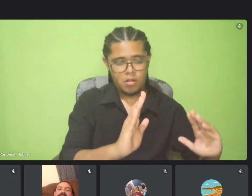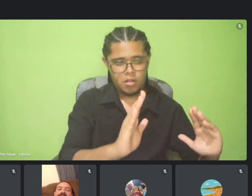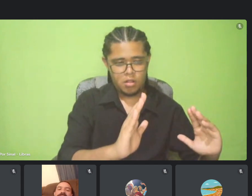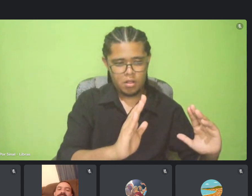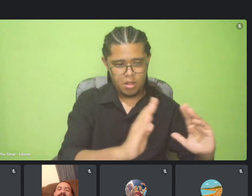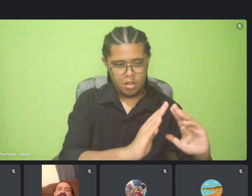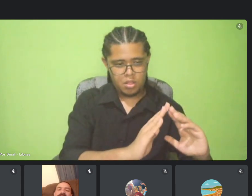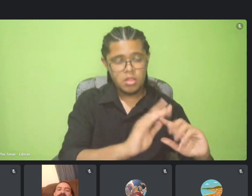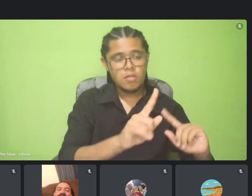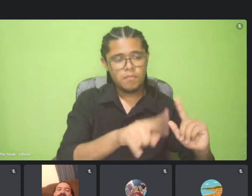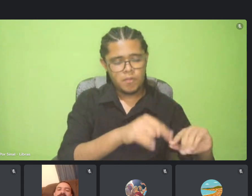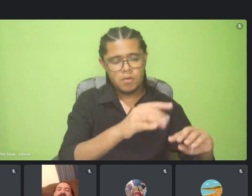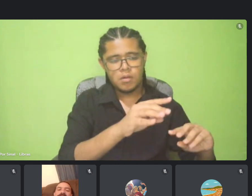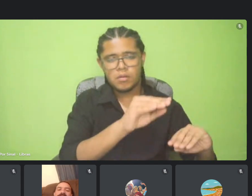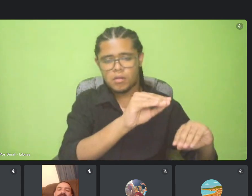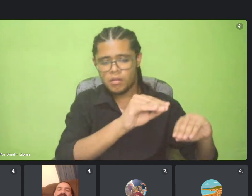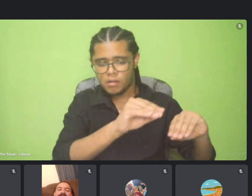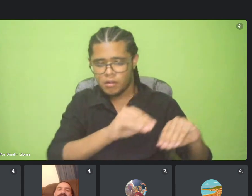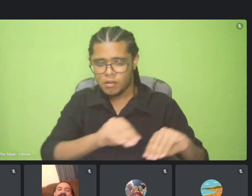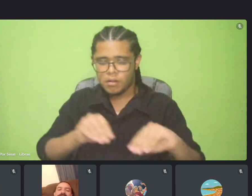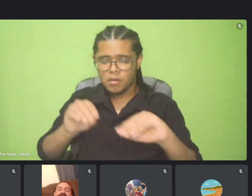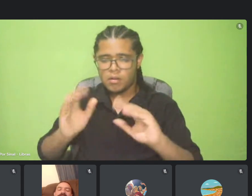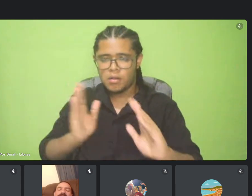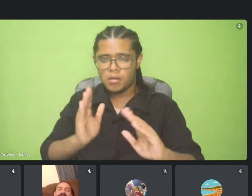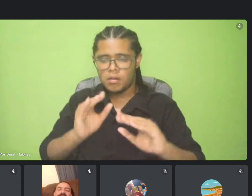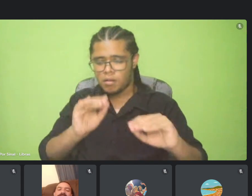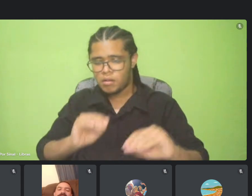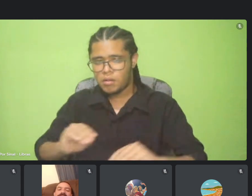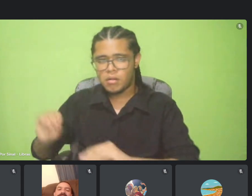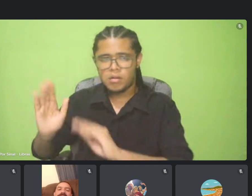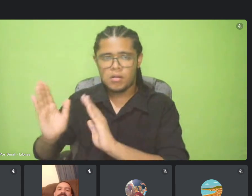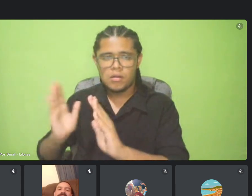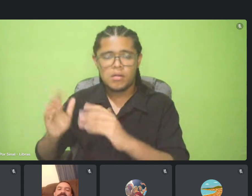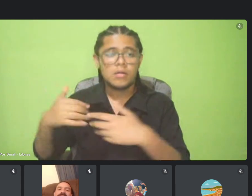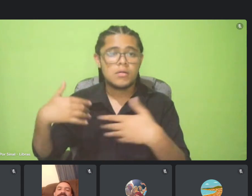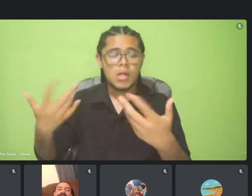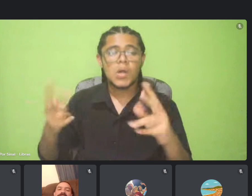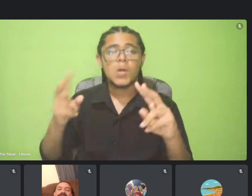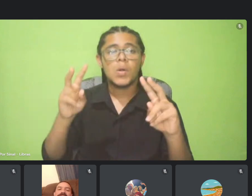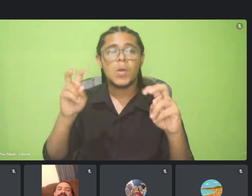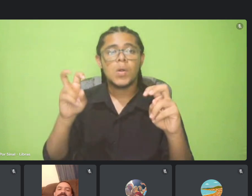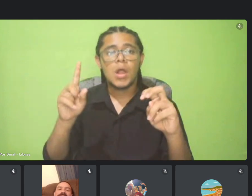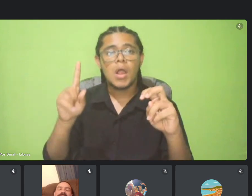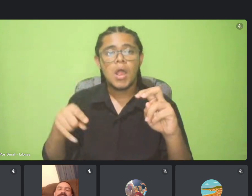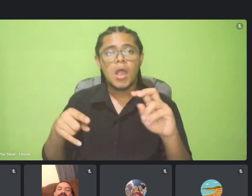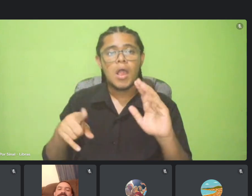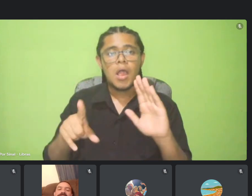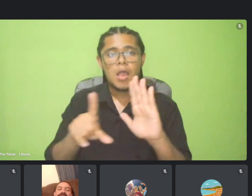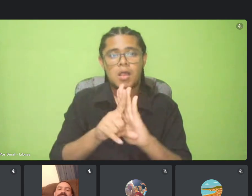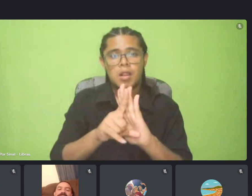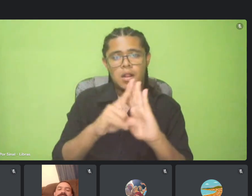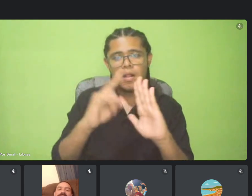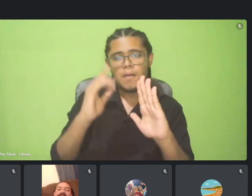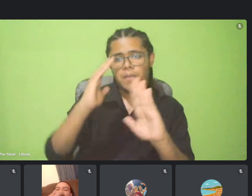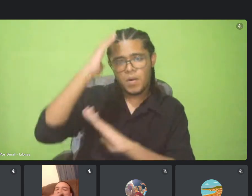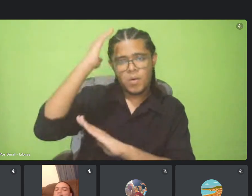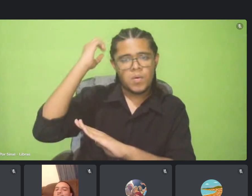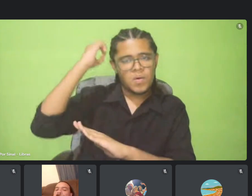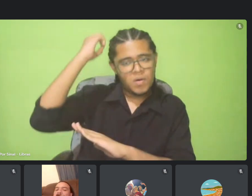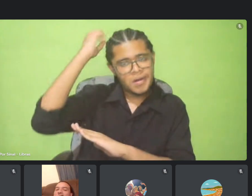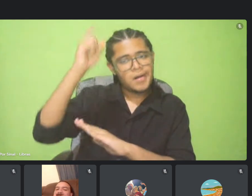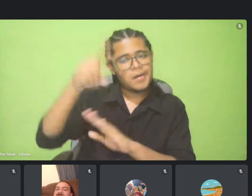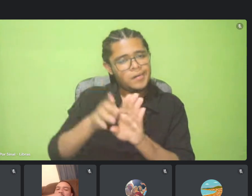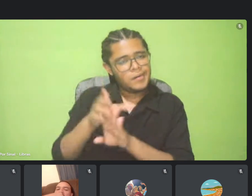Então, se alguém tem mais alguma dúvida em relação a Paulo Gustavo, são essas orientações que a gente tem de forma geral.